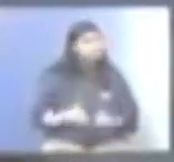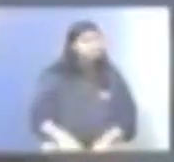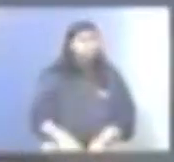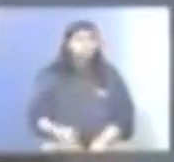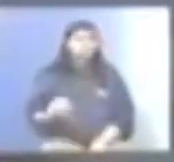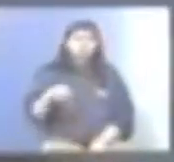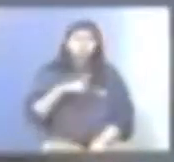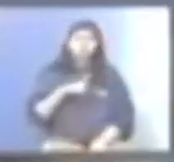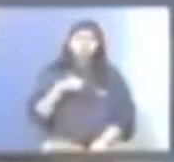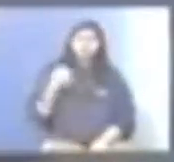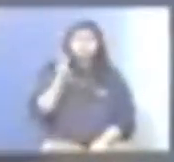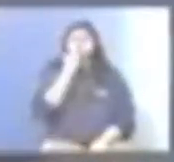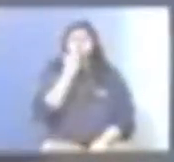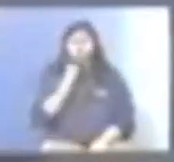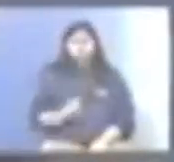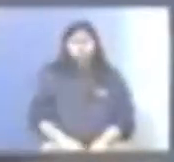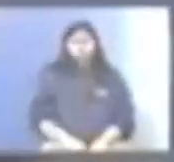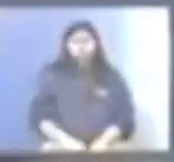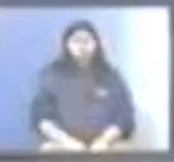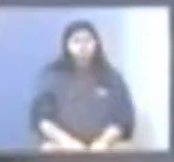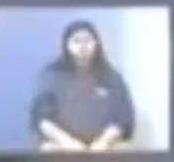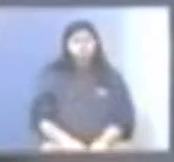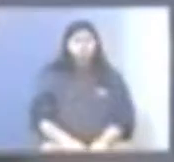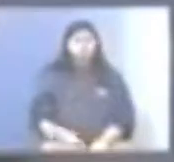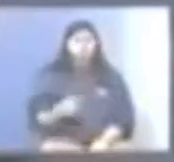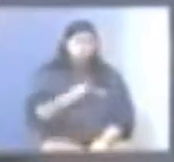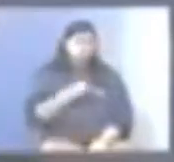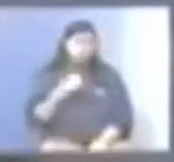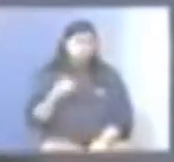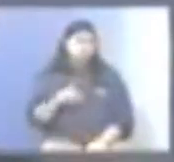Se tem um pecado que o encardido adora,